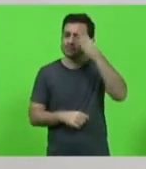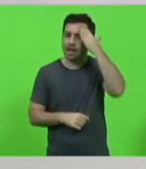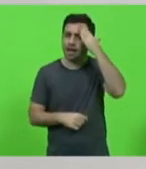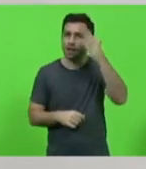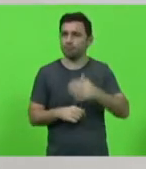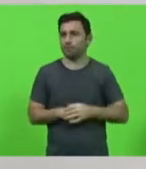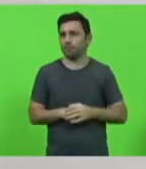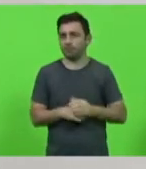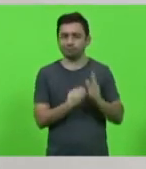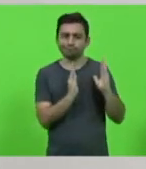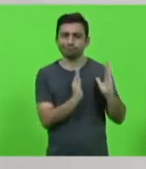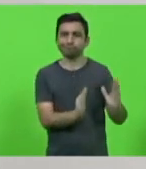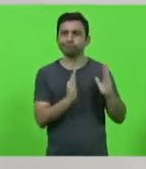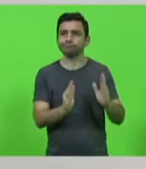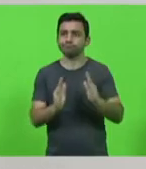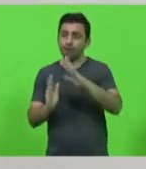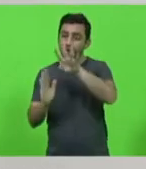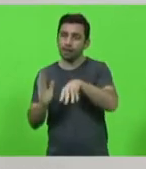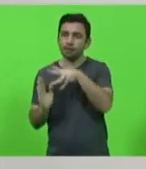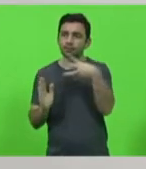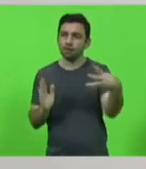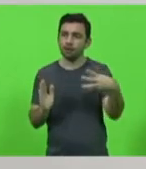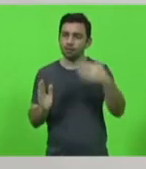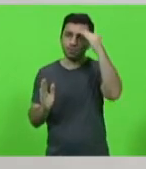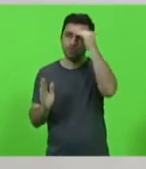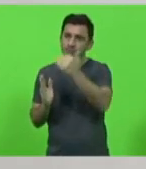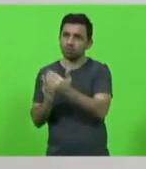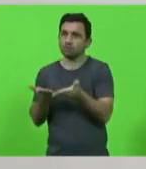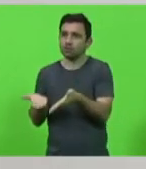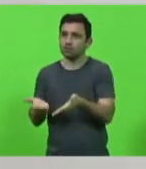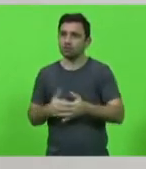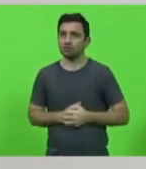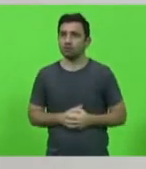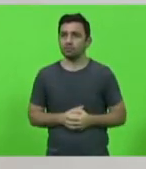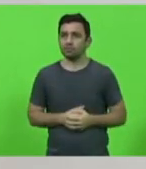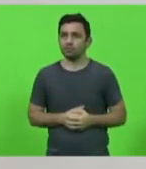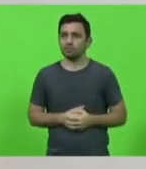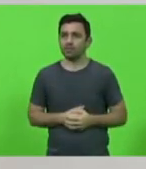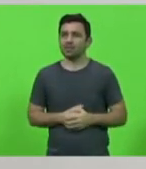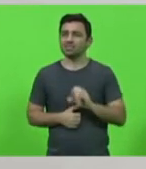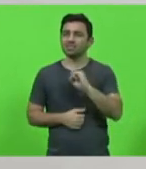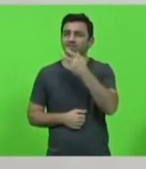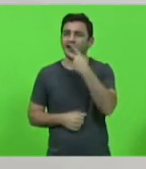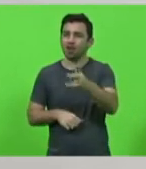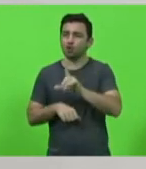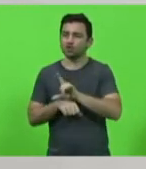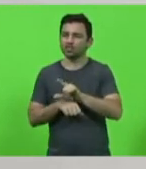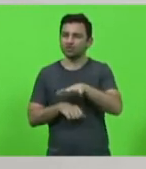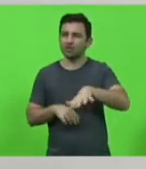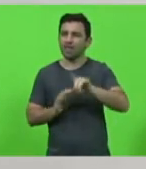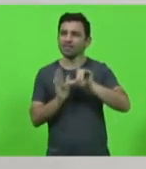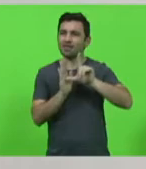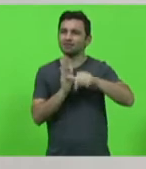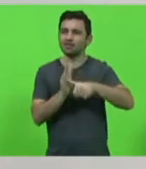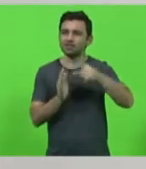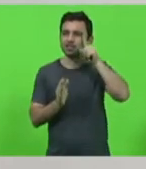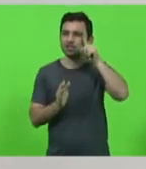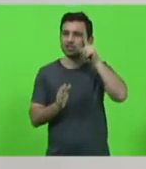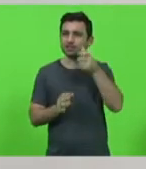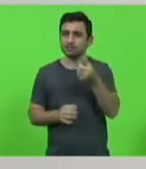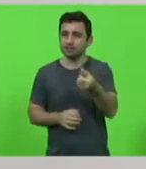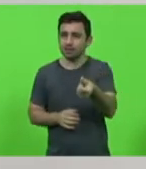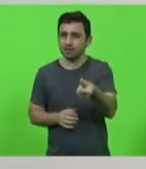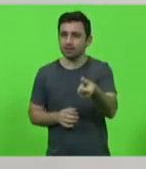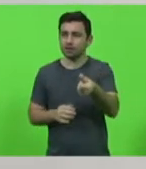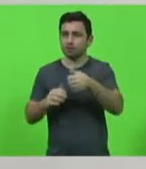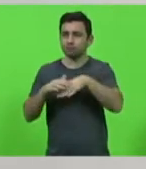Ela obedece um calendário anual. E quando se fala de logística, se atrasou 6 dias uma carga